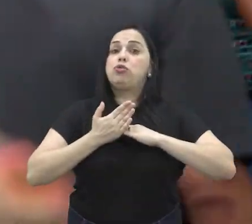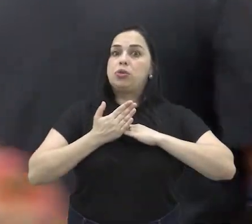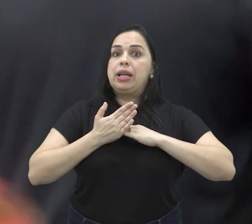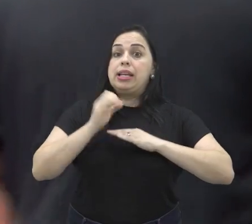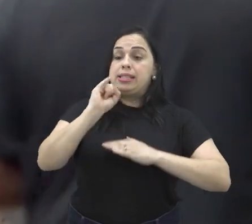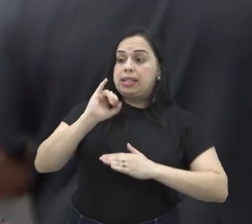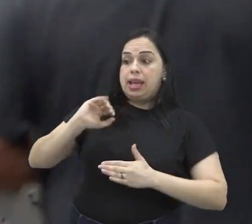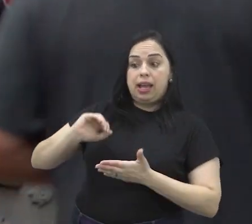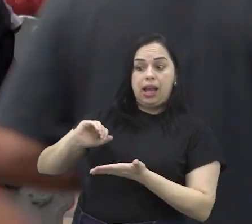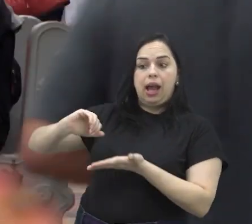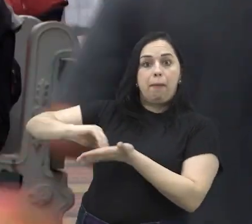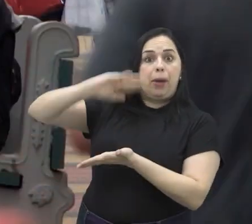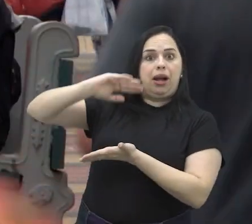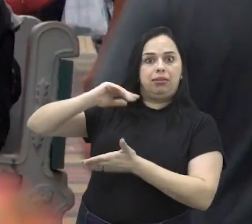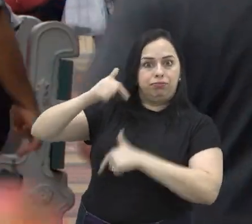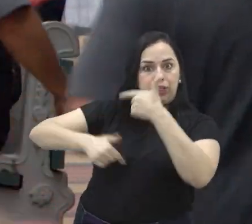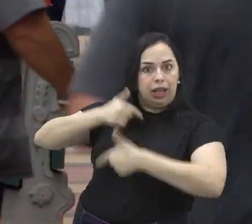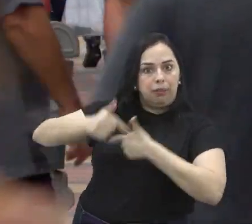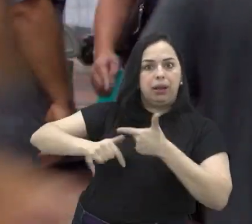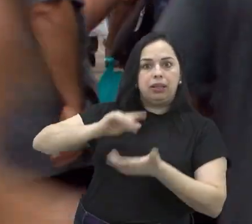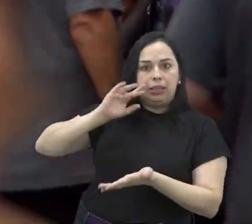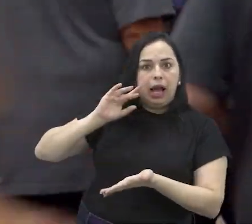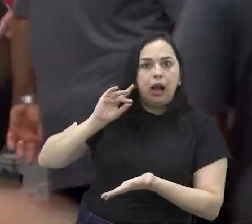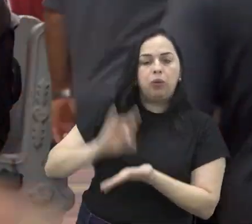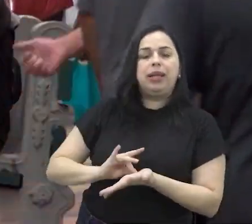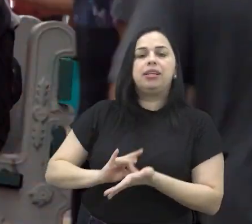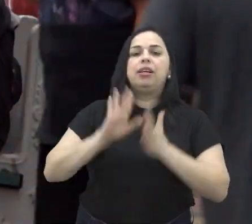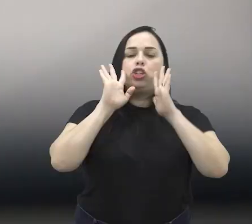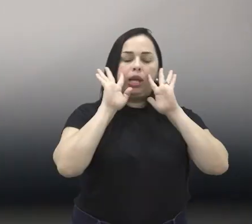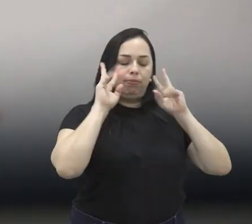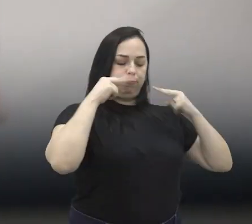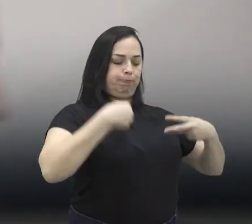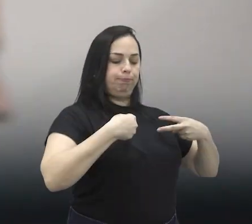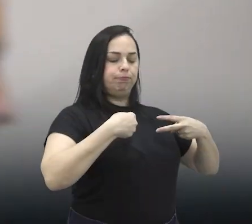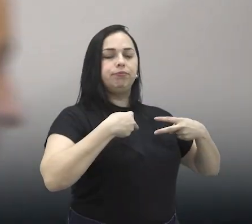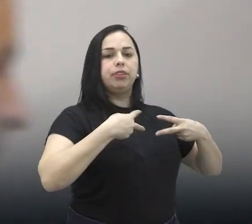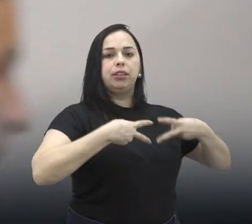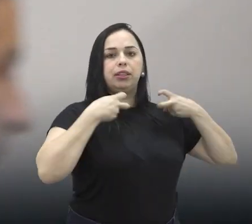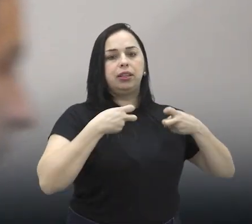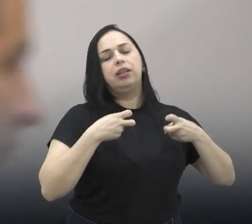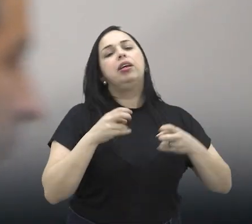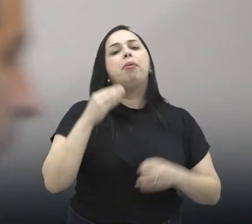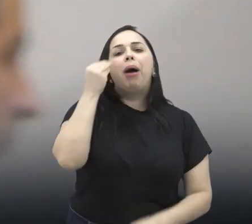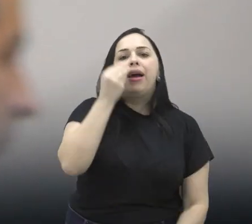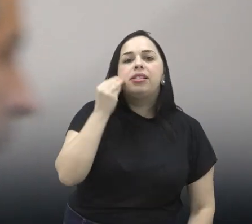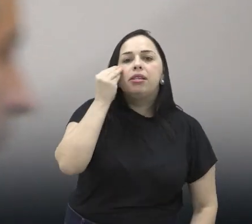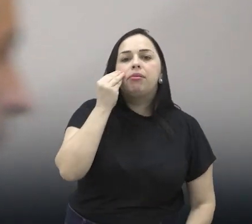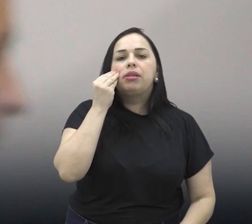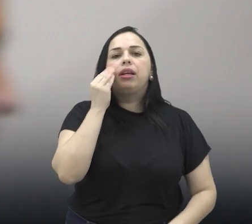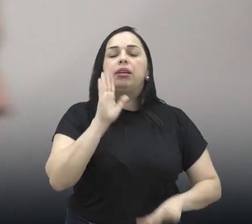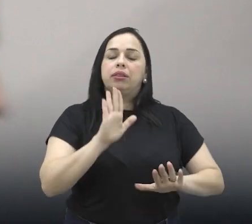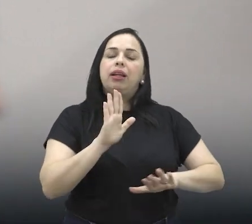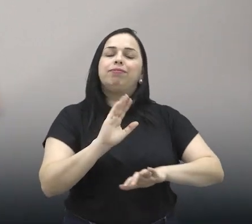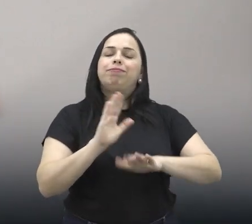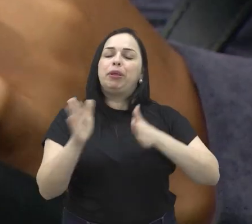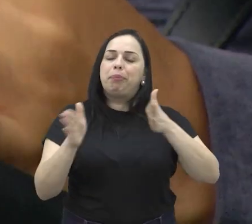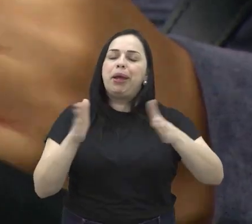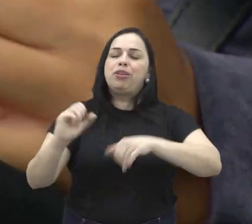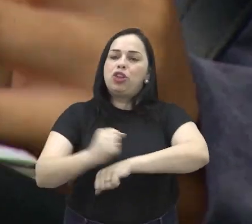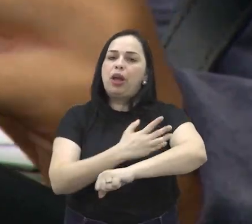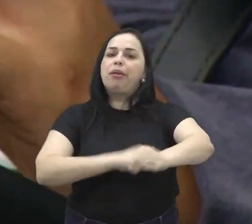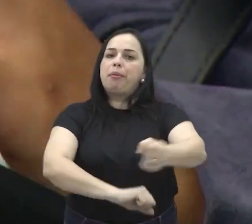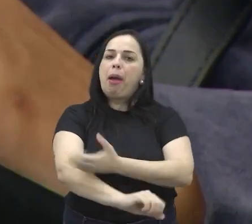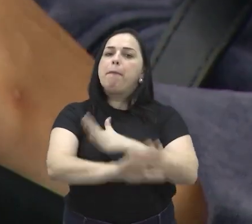nos casos em que o desligamento da empresa acontece de fato. Uma experiência que, mesmo envolvendo emoções intensas,